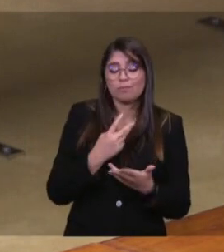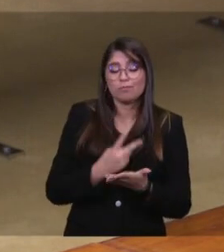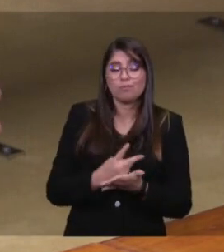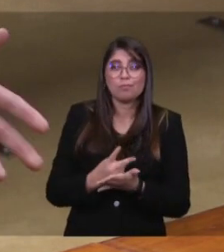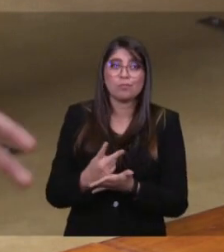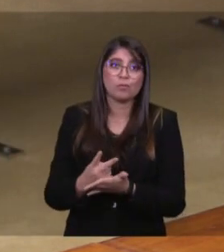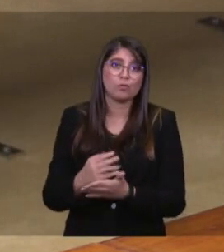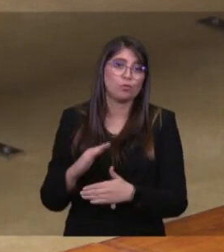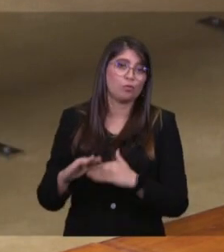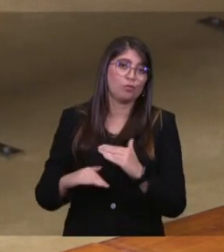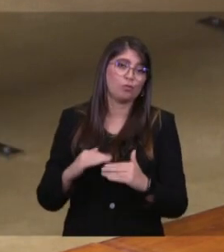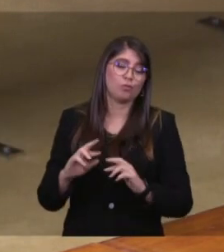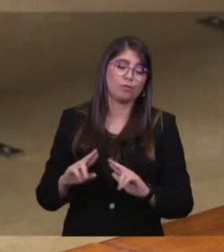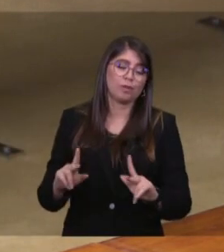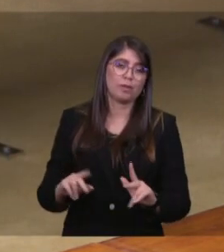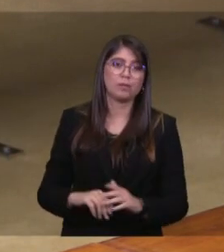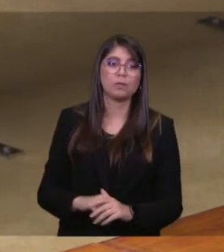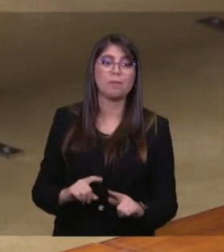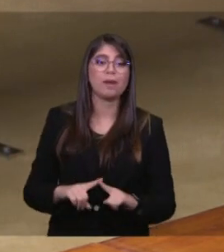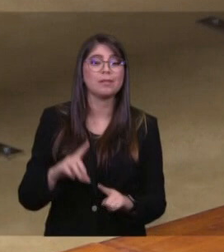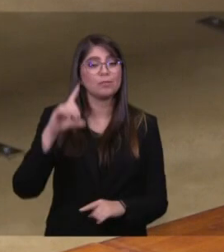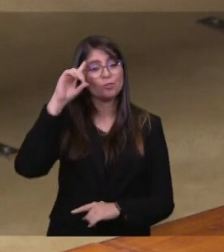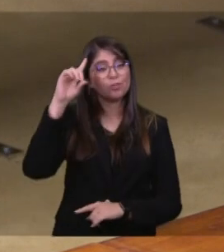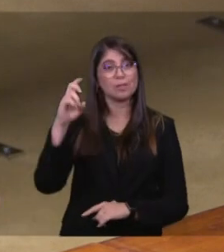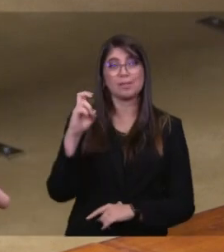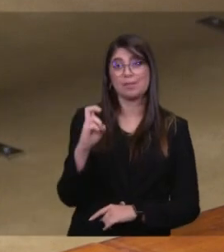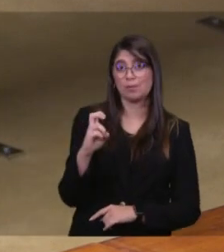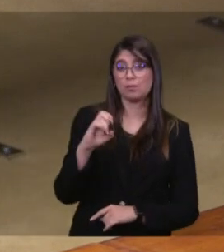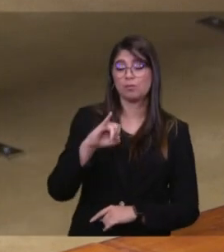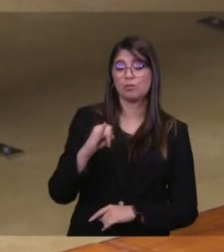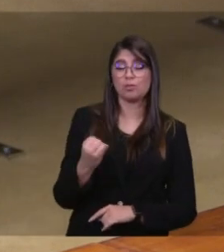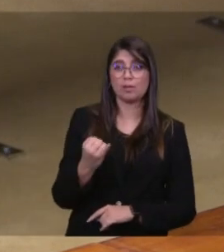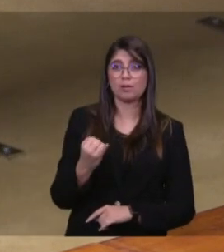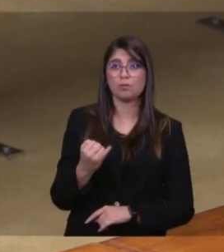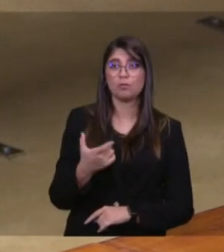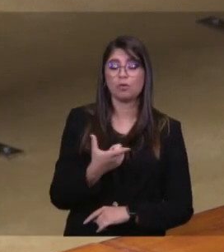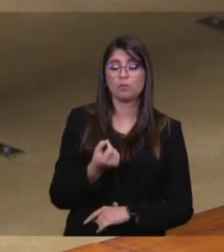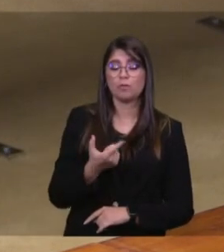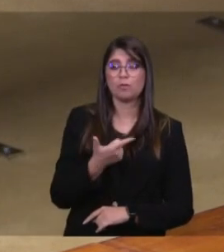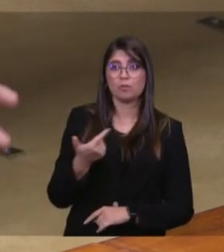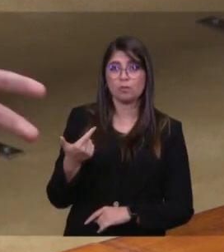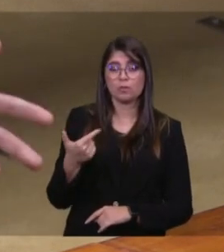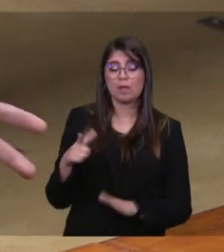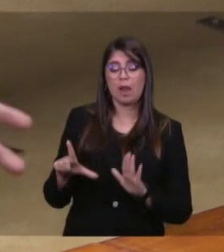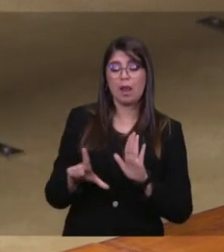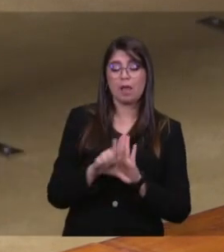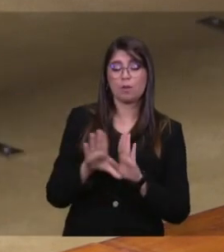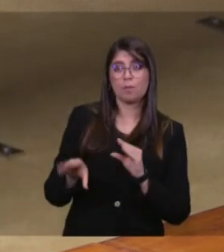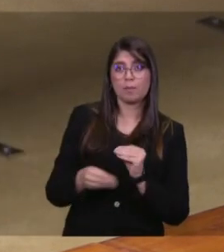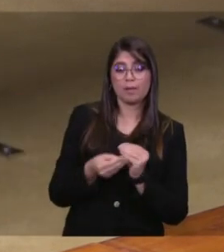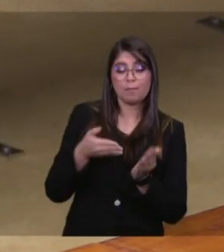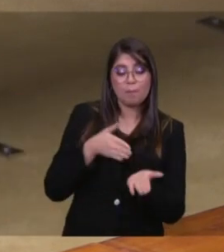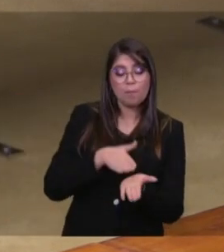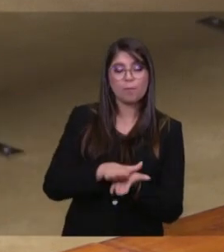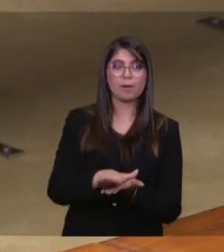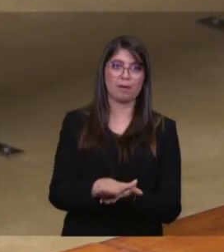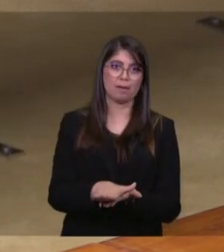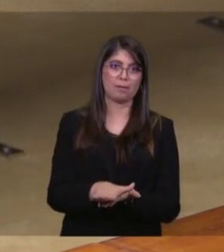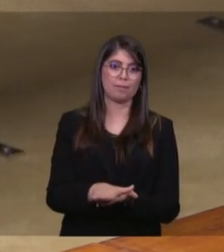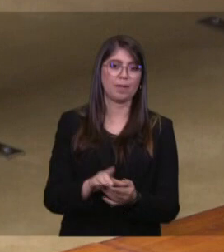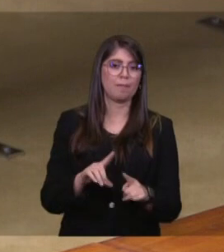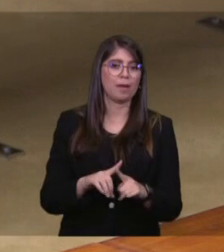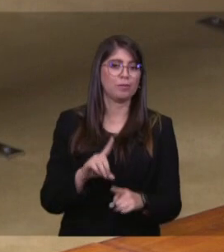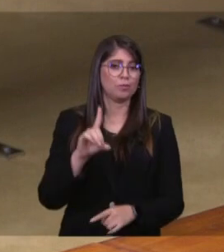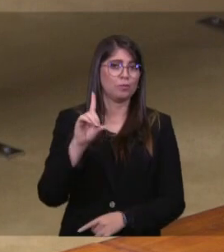esperada e apenas no dia 5 de janeiro de 2022 foi publicada a lei complementar. Ora, o direito